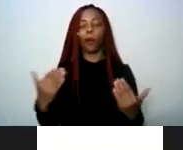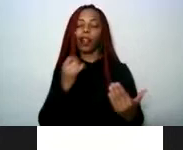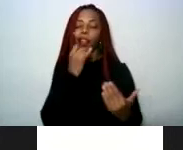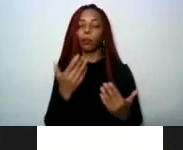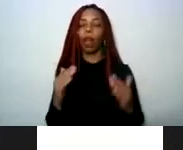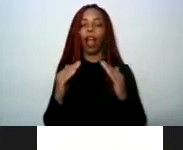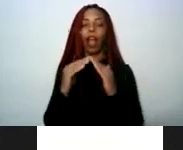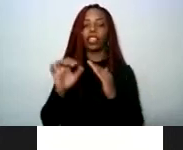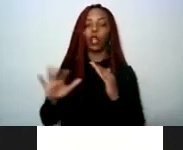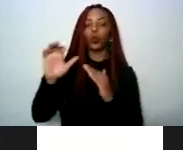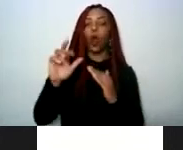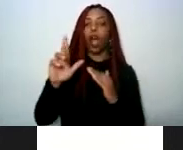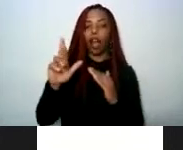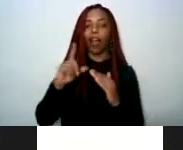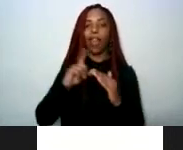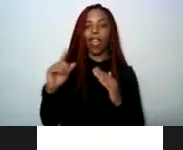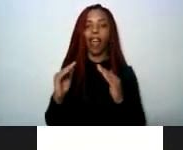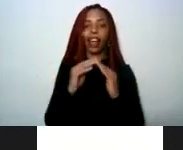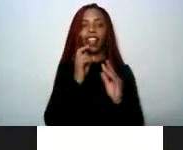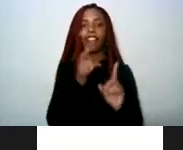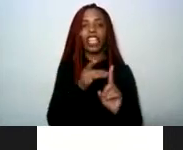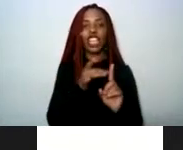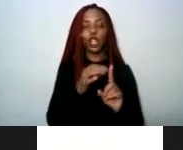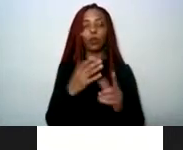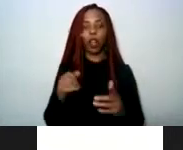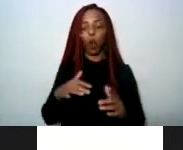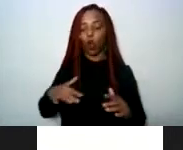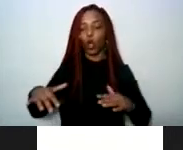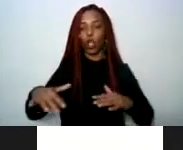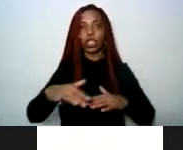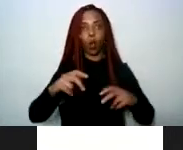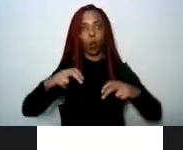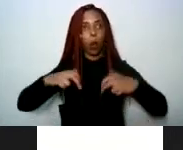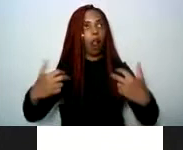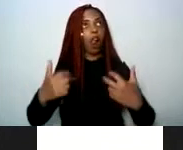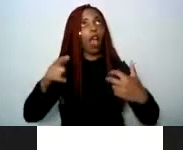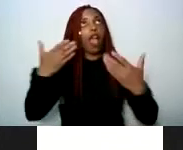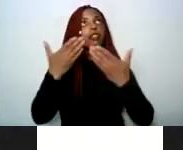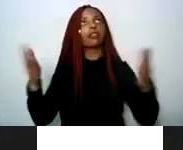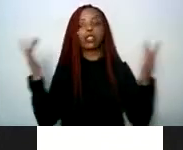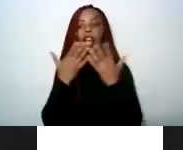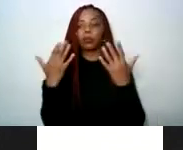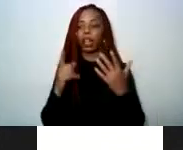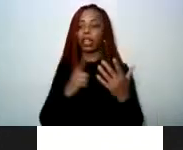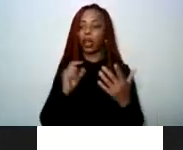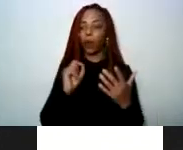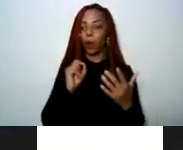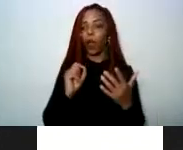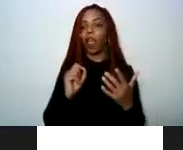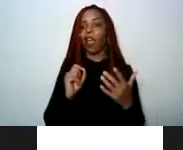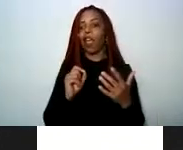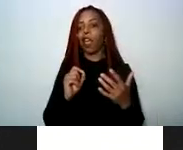onde a área social é transparente ela voa sobre o vazio dos pilotis ao mesmo tempo que o bloco